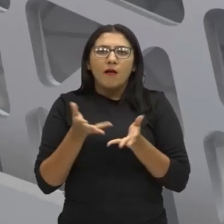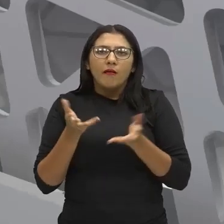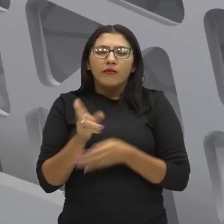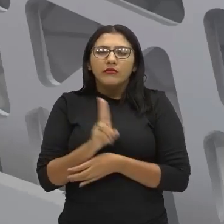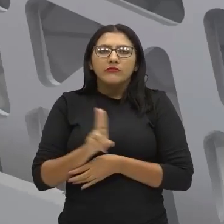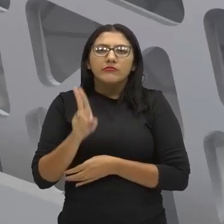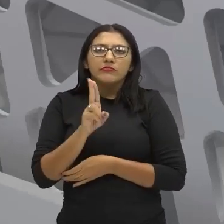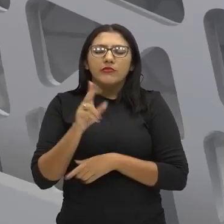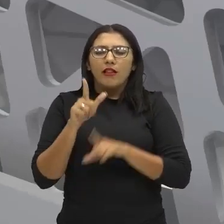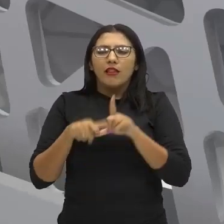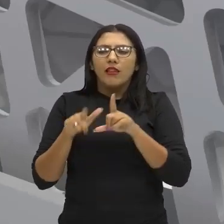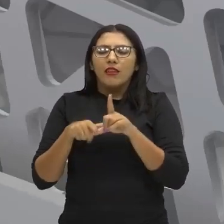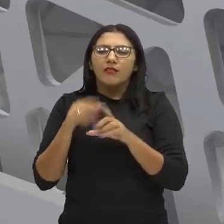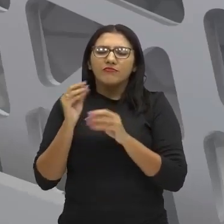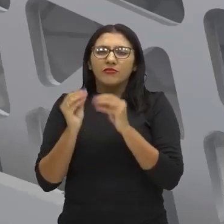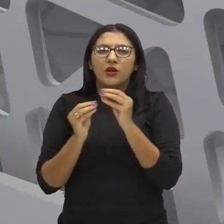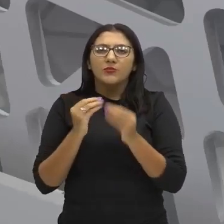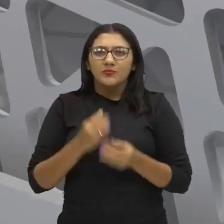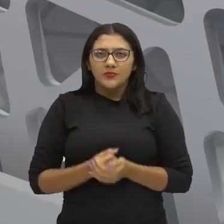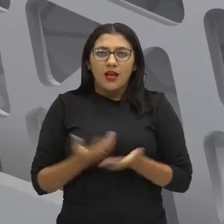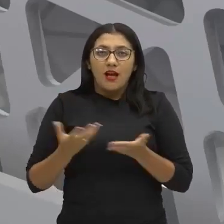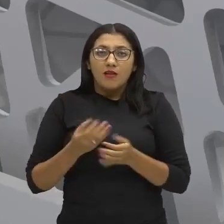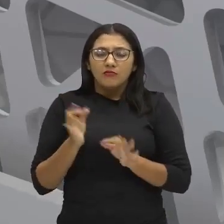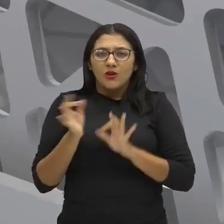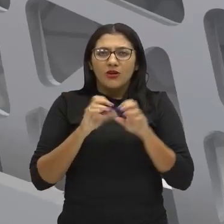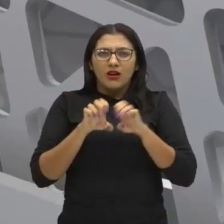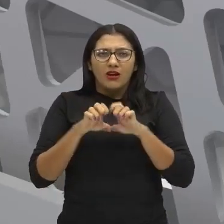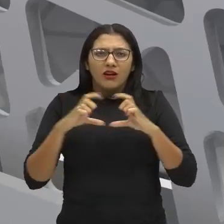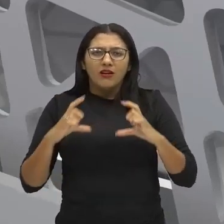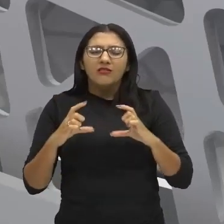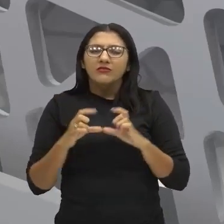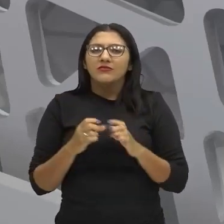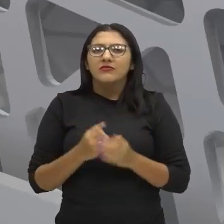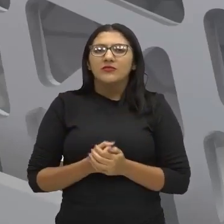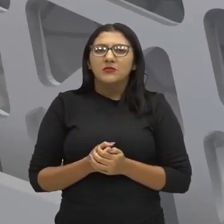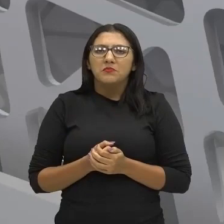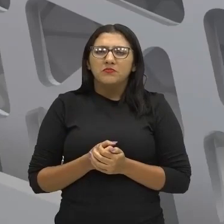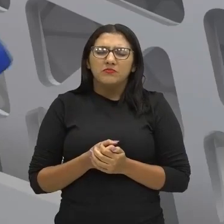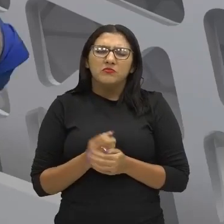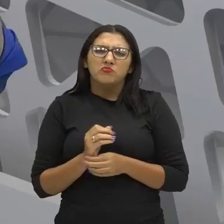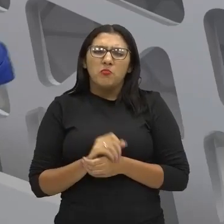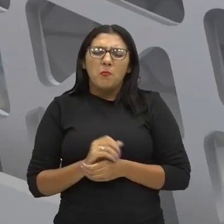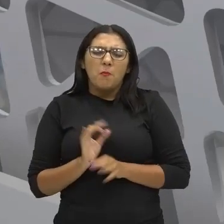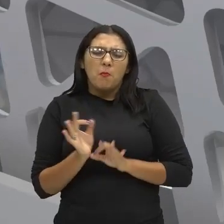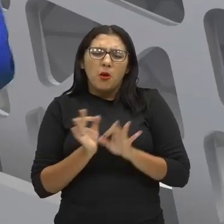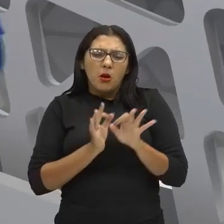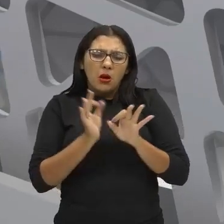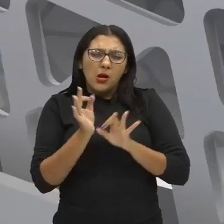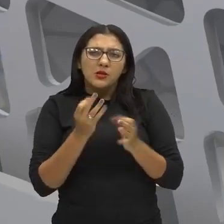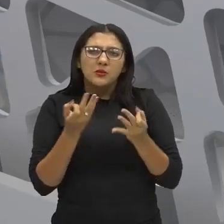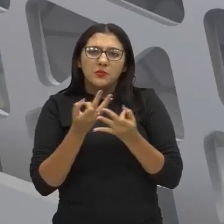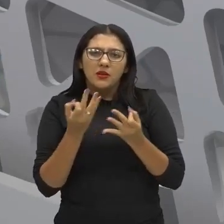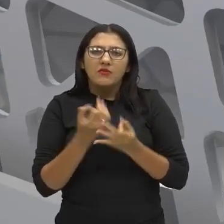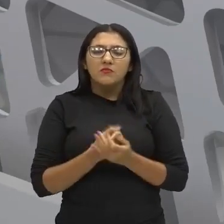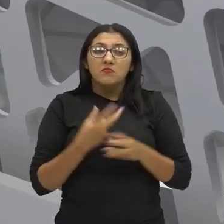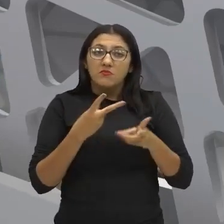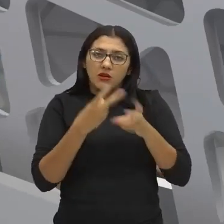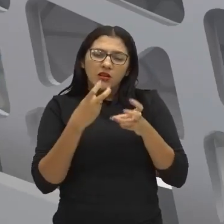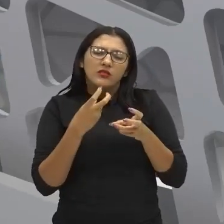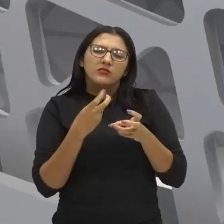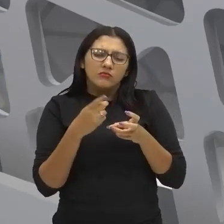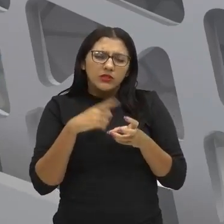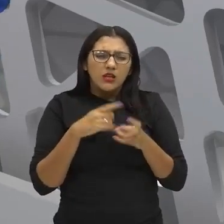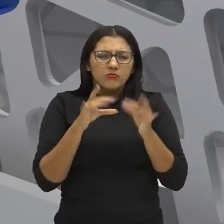e nessa composição modelar de uma maneira mais elegante, ou seja, foi-se